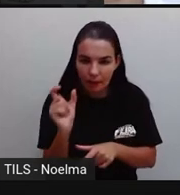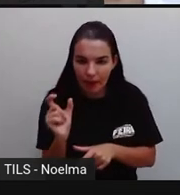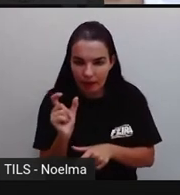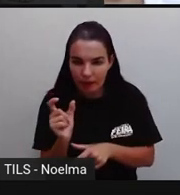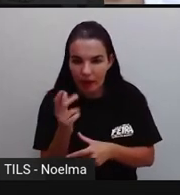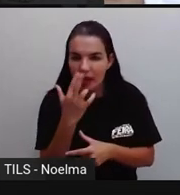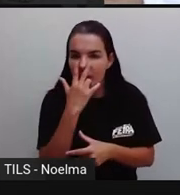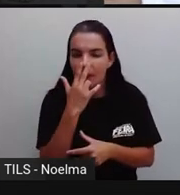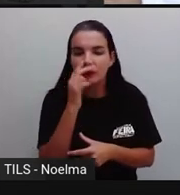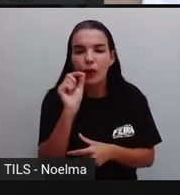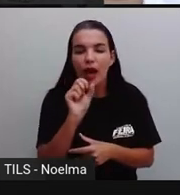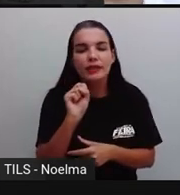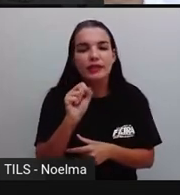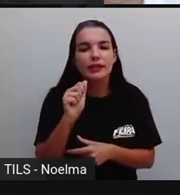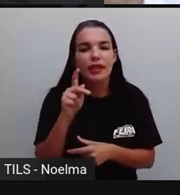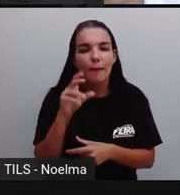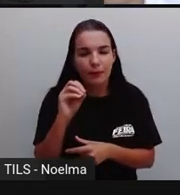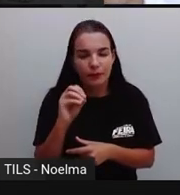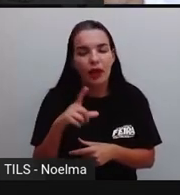palavra sapo, então,